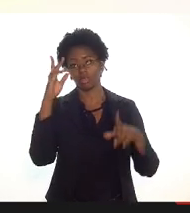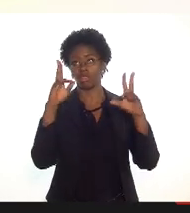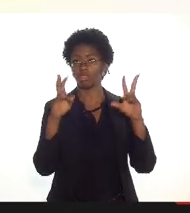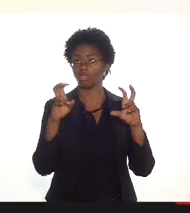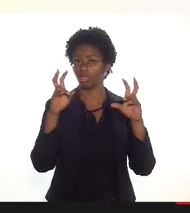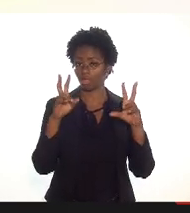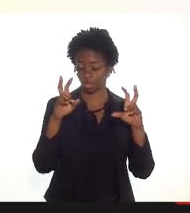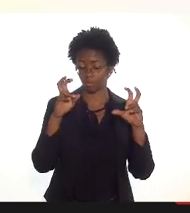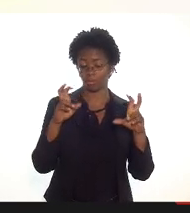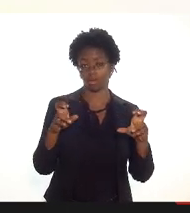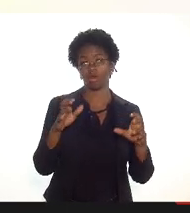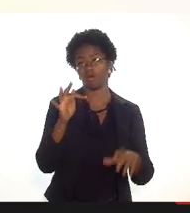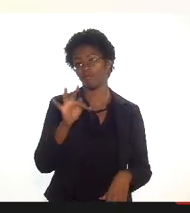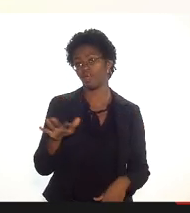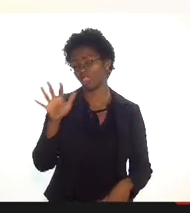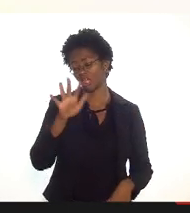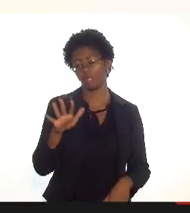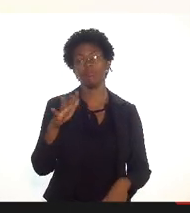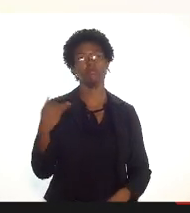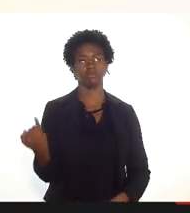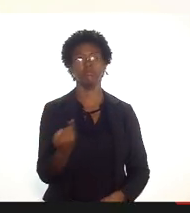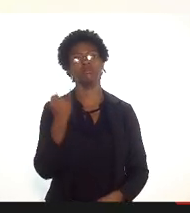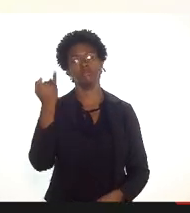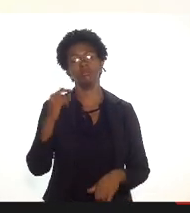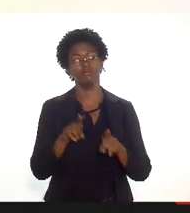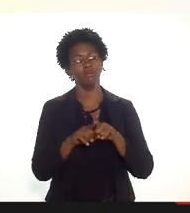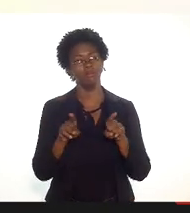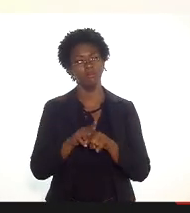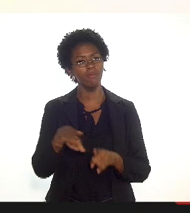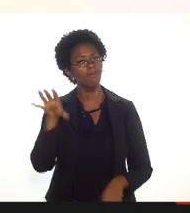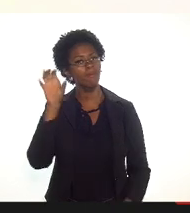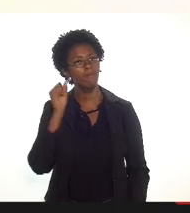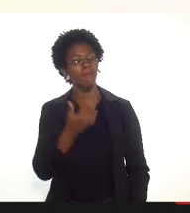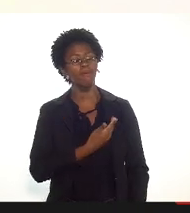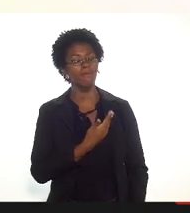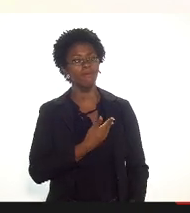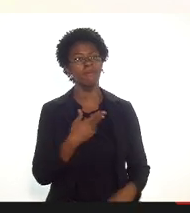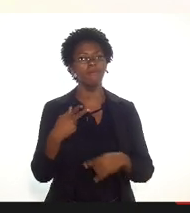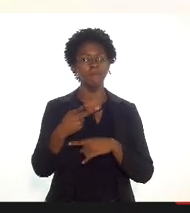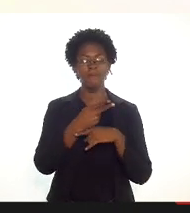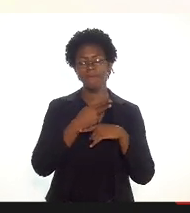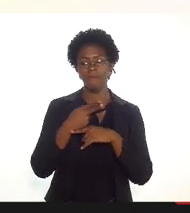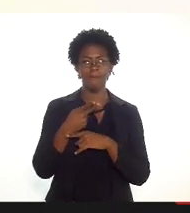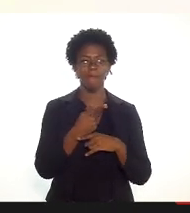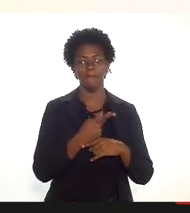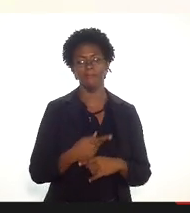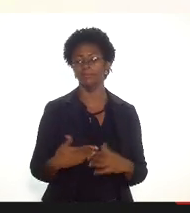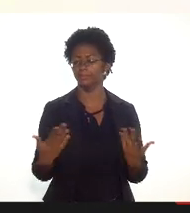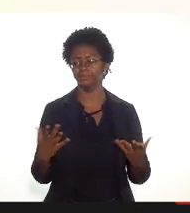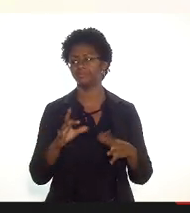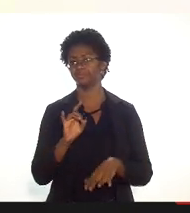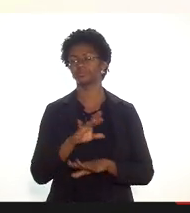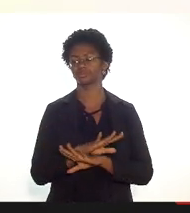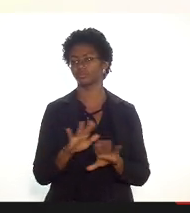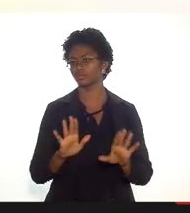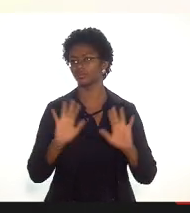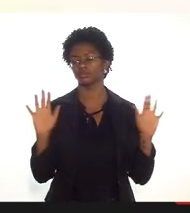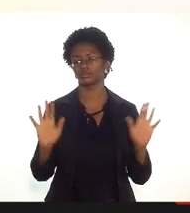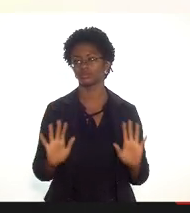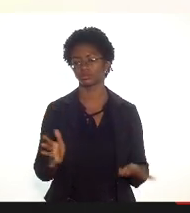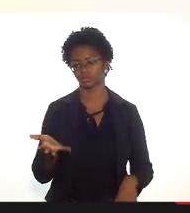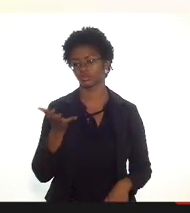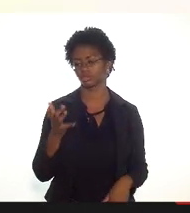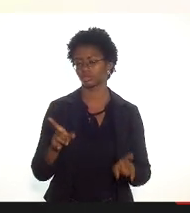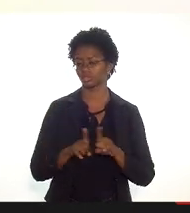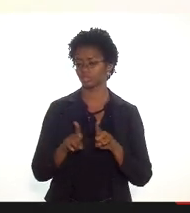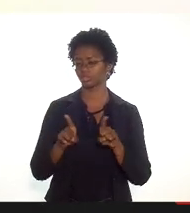rede federal, seria também importante ouvir os nossos colegas procuradores da República. Mas é isso, queria